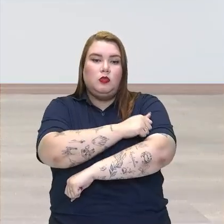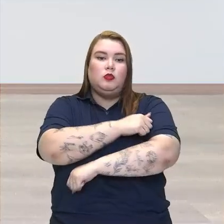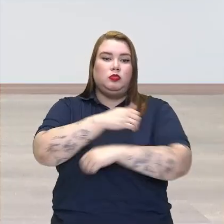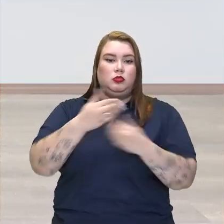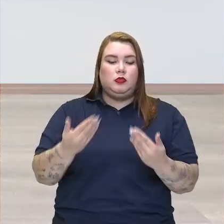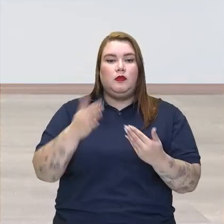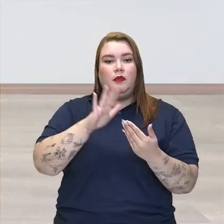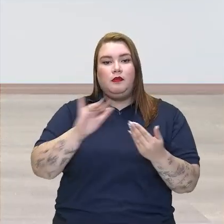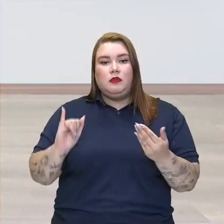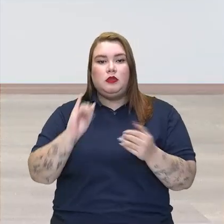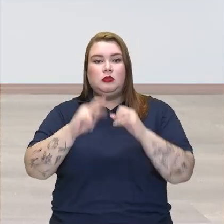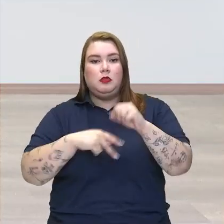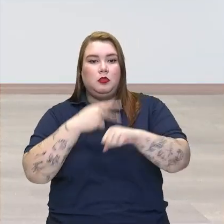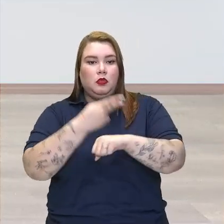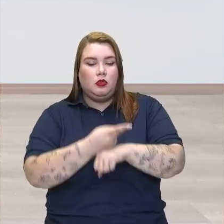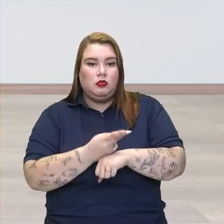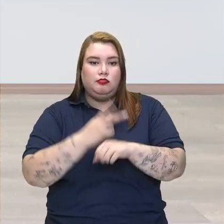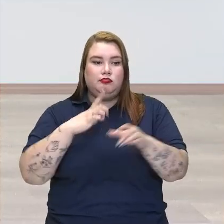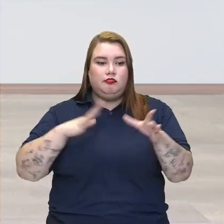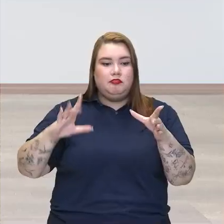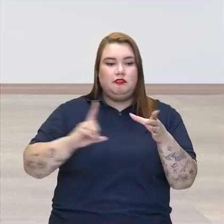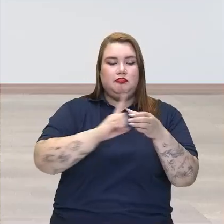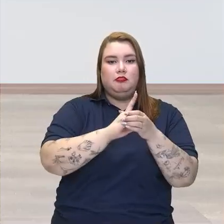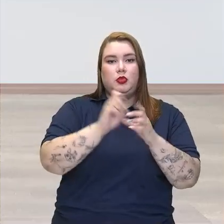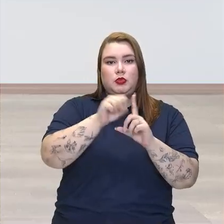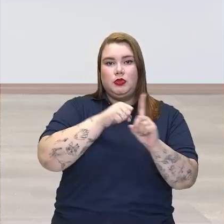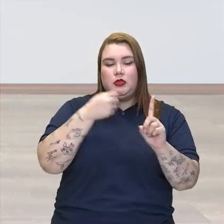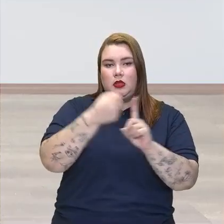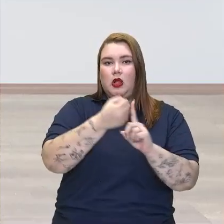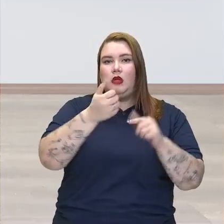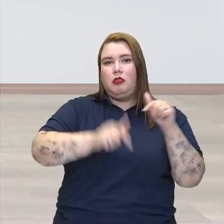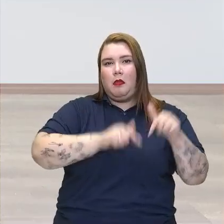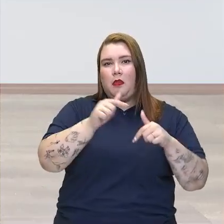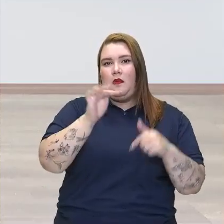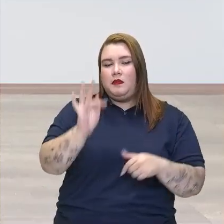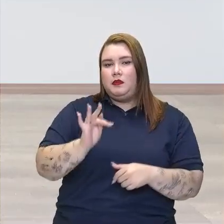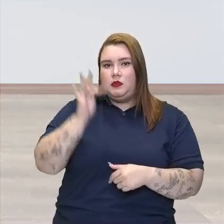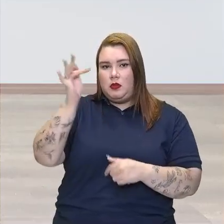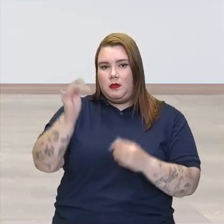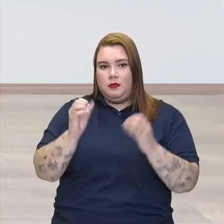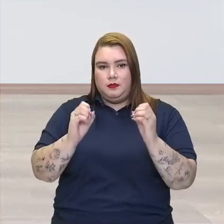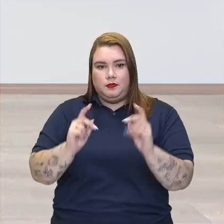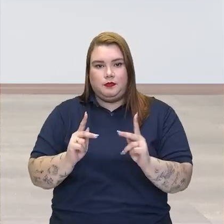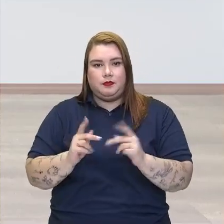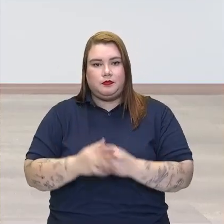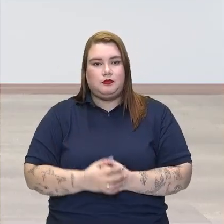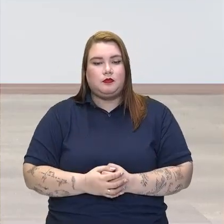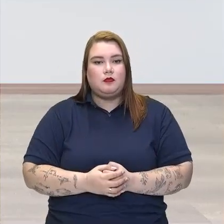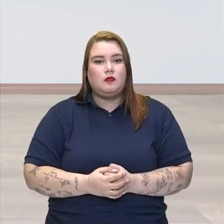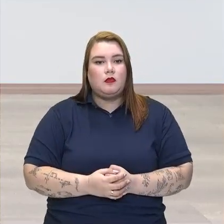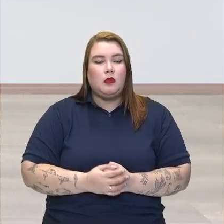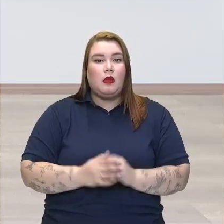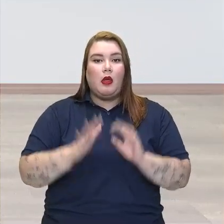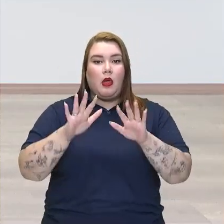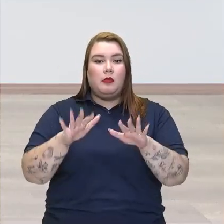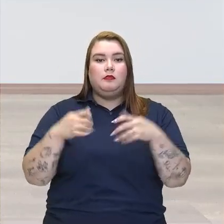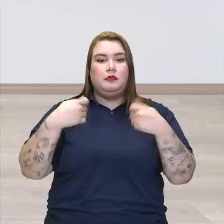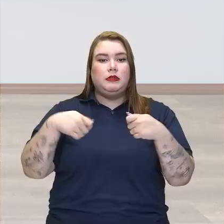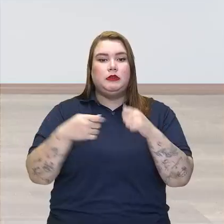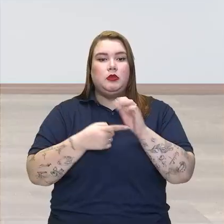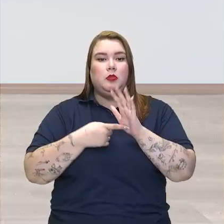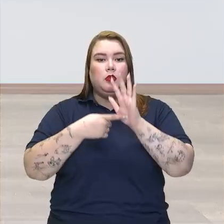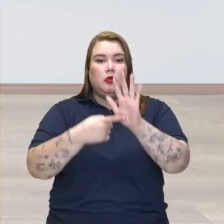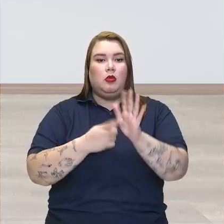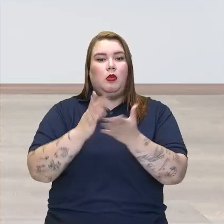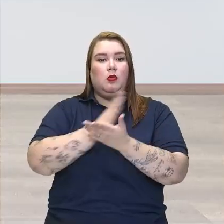aí depois, né, estar na sociedade. Então, antes da gente falar dos projetos em si, a gente precisa retomar um pouquinho